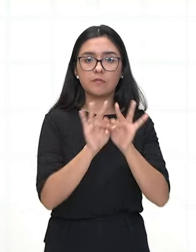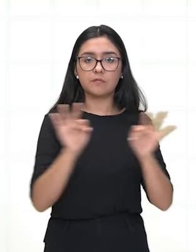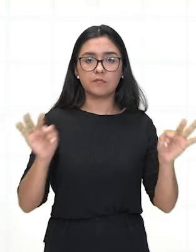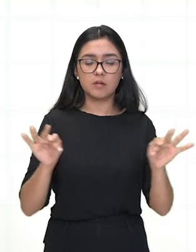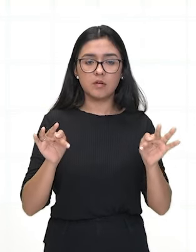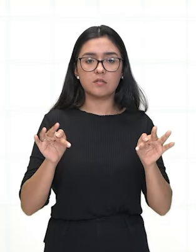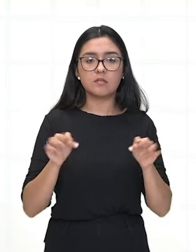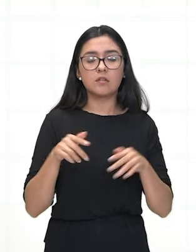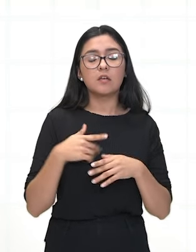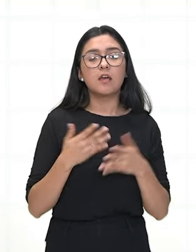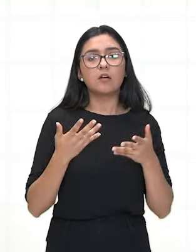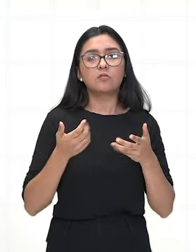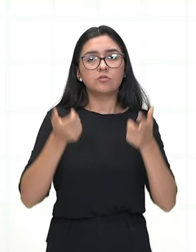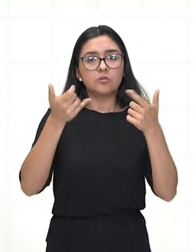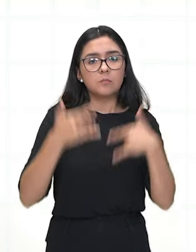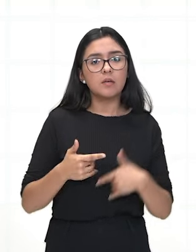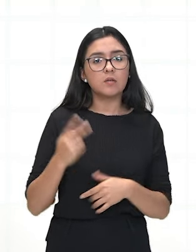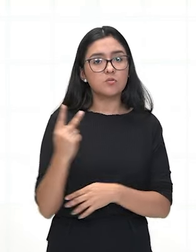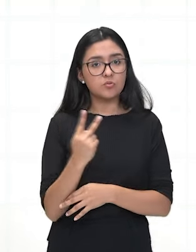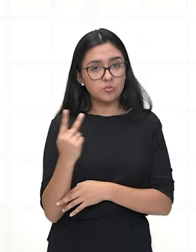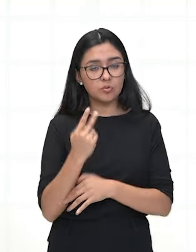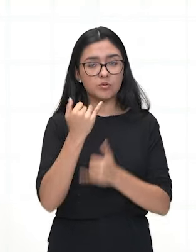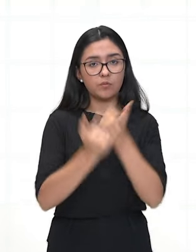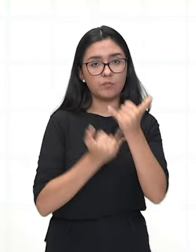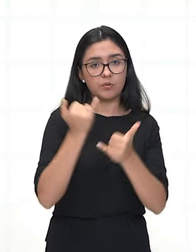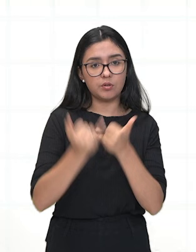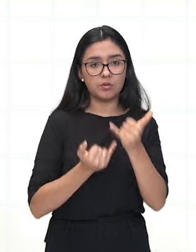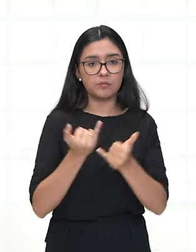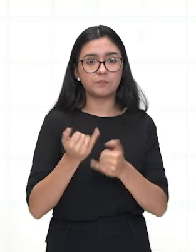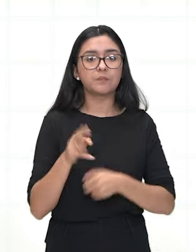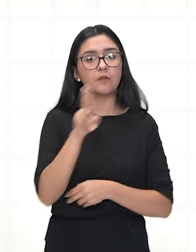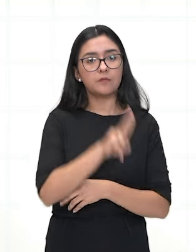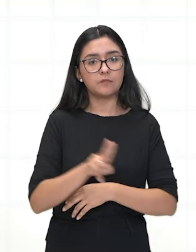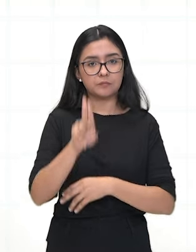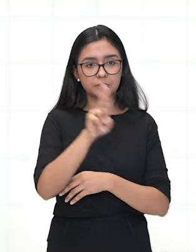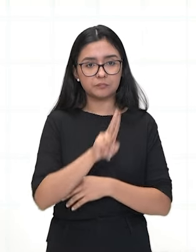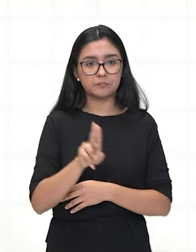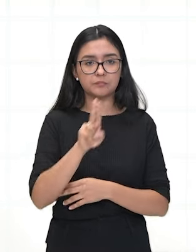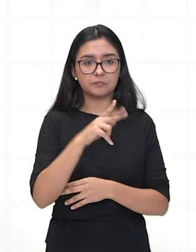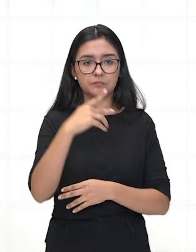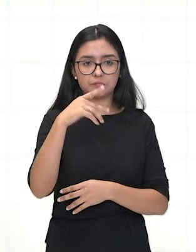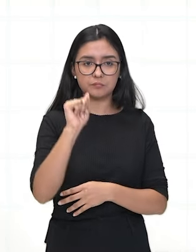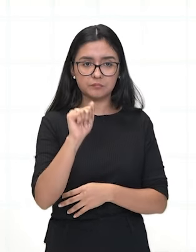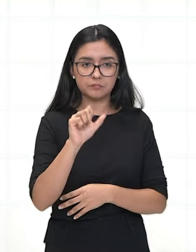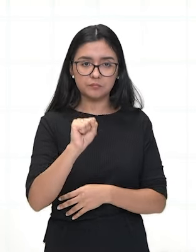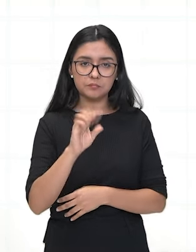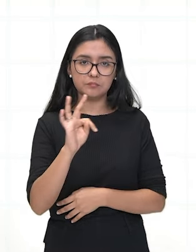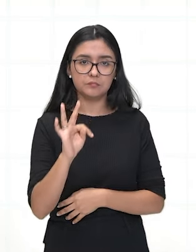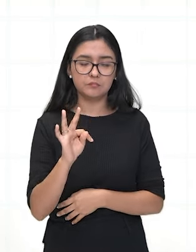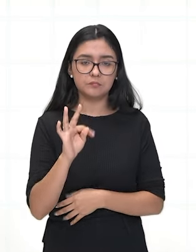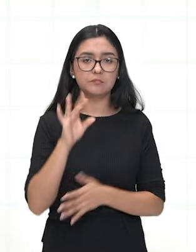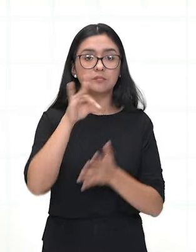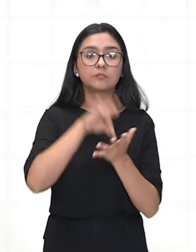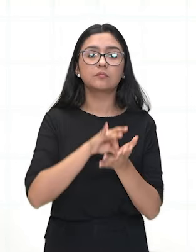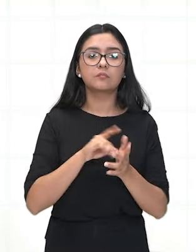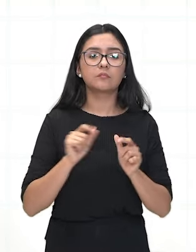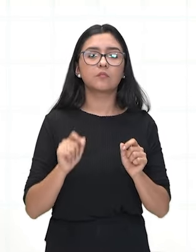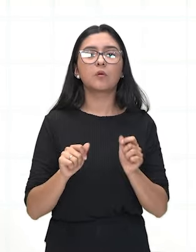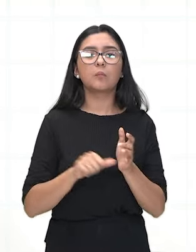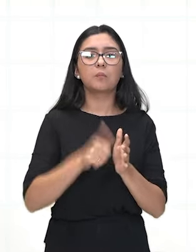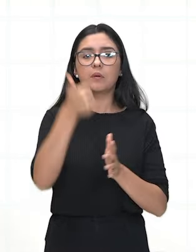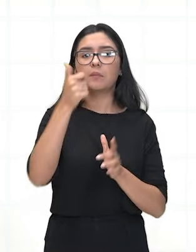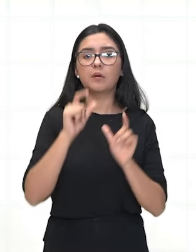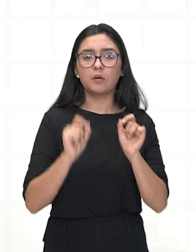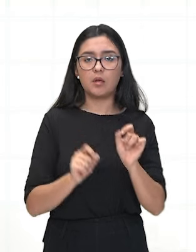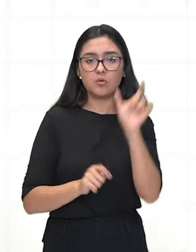que eles estavam brincando Ok usar o p contos na forma afirmativa então meu primeiro elemento é